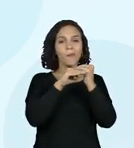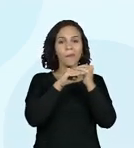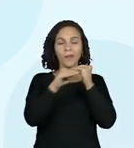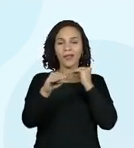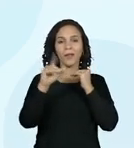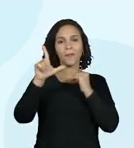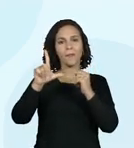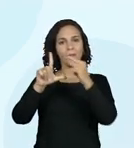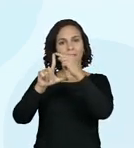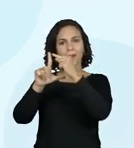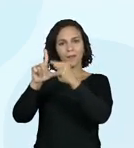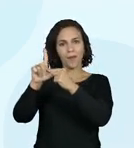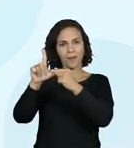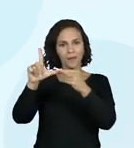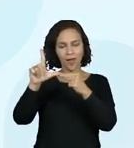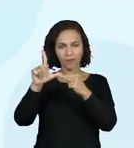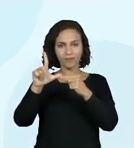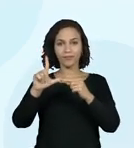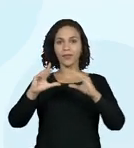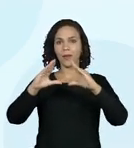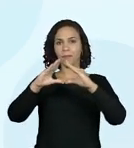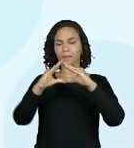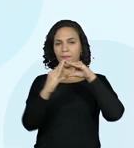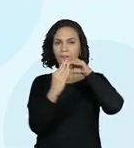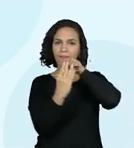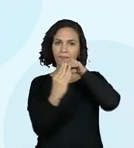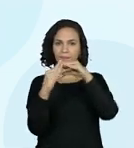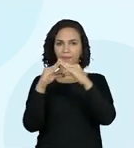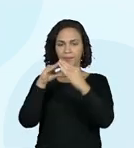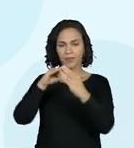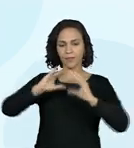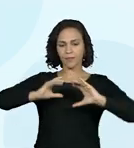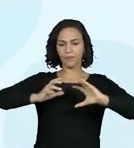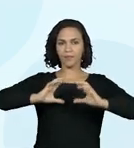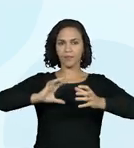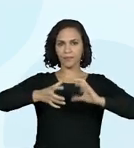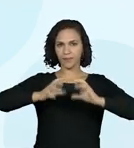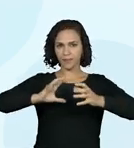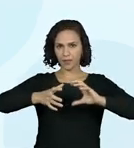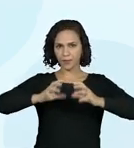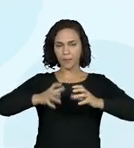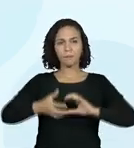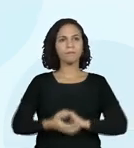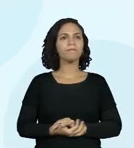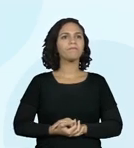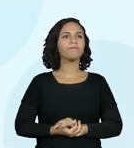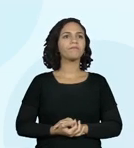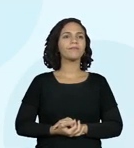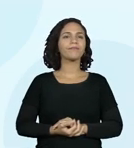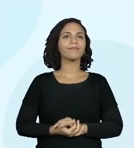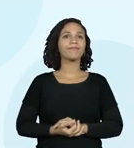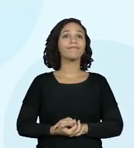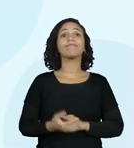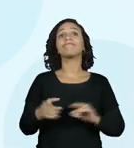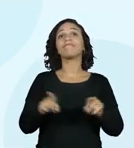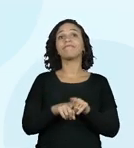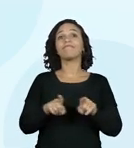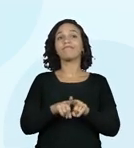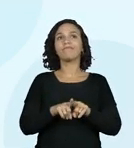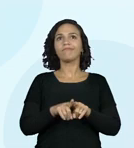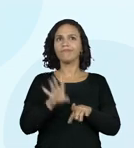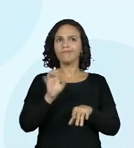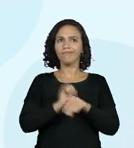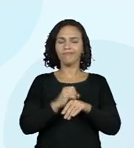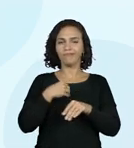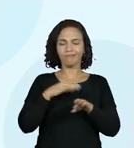de prismas e pirâmides. Vou diferenciar também, né, o que é cada um. O que mais que nós vamos ver? Opa,